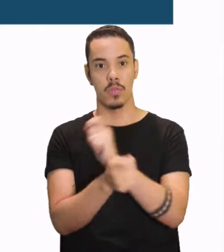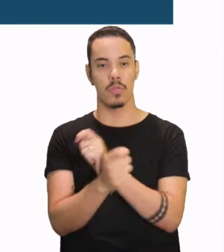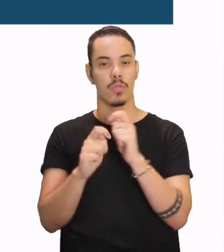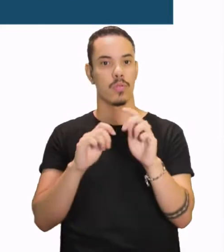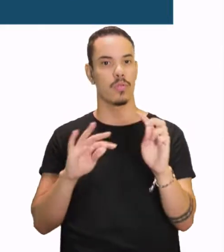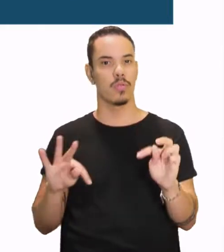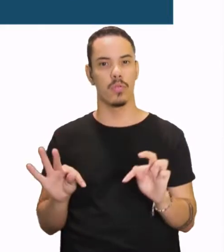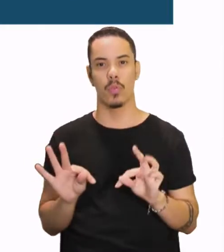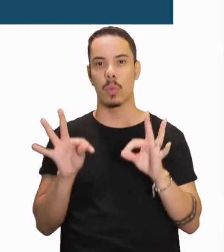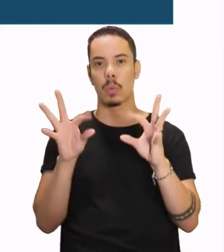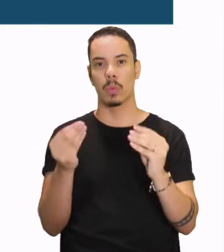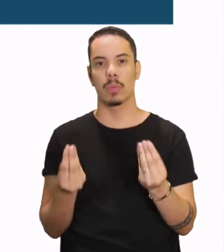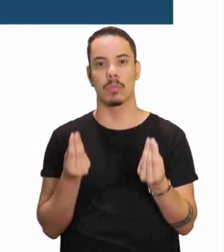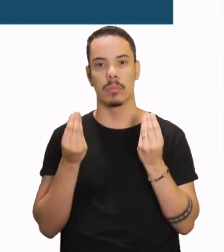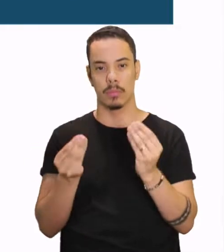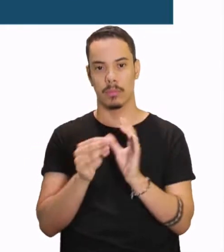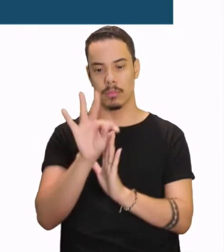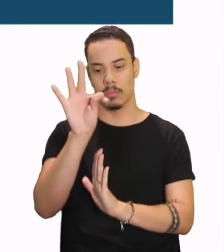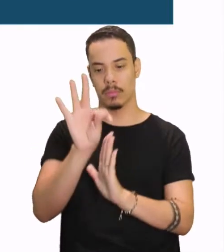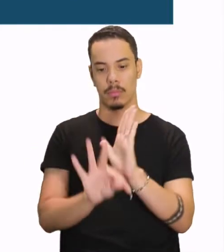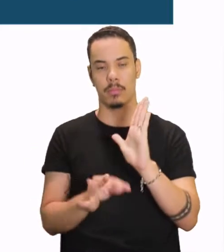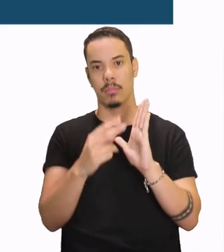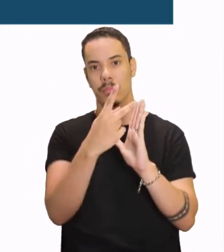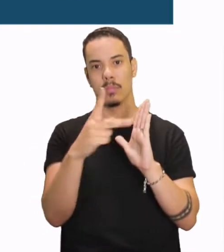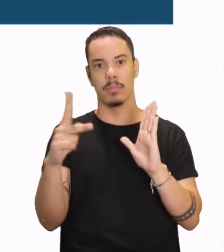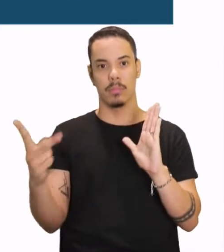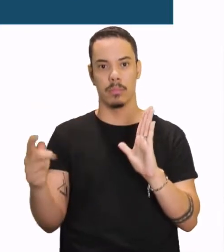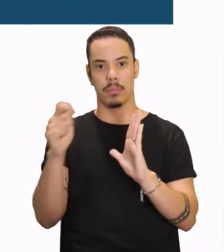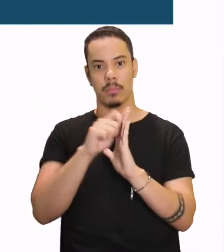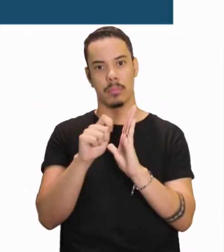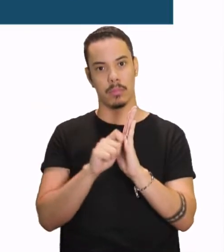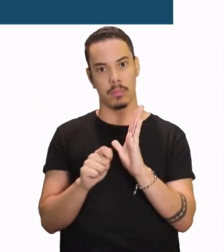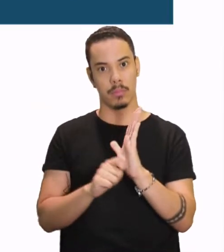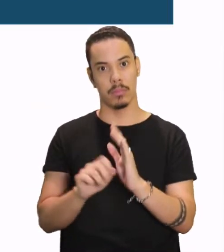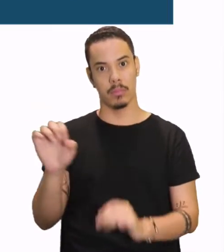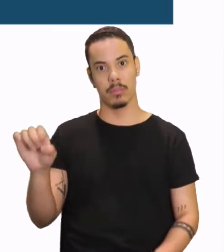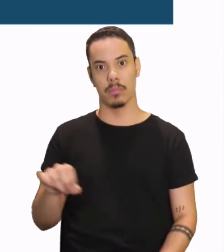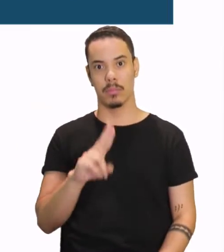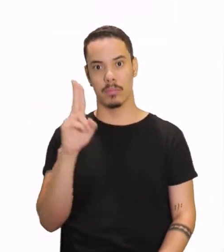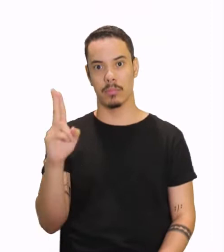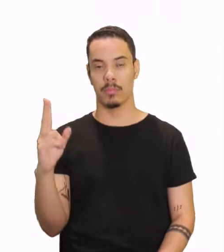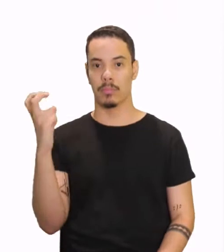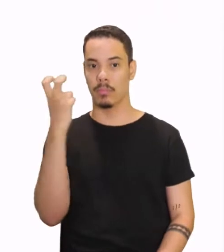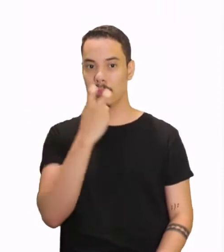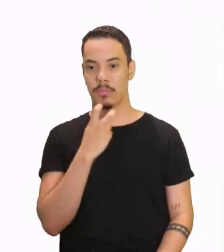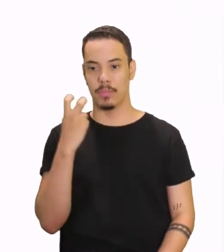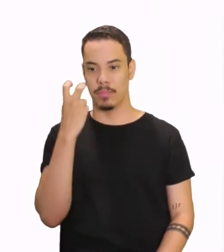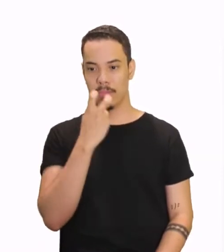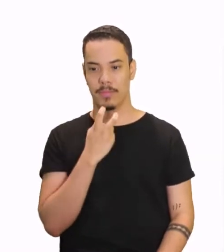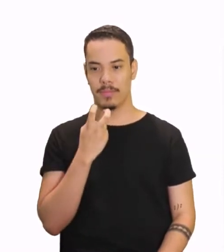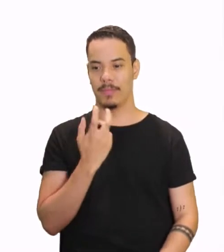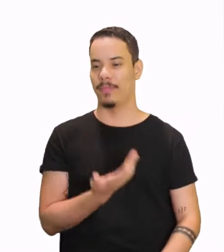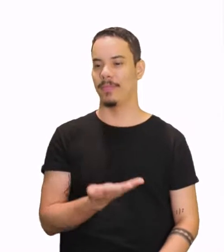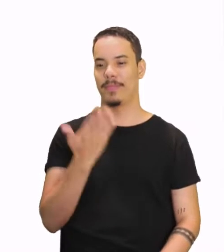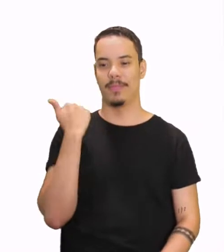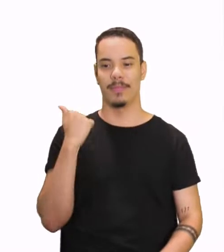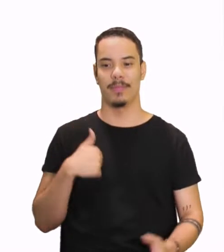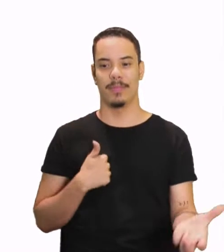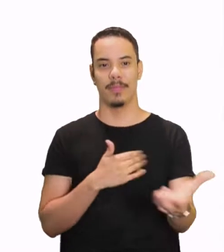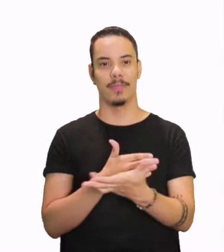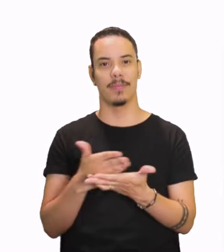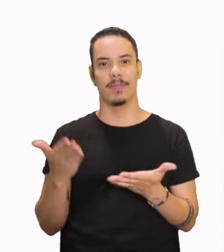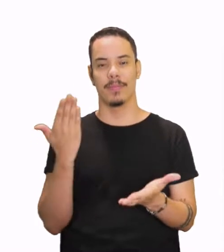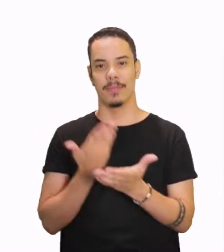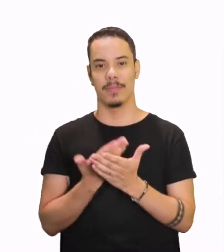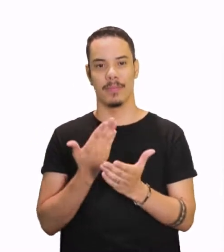para a sua produção textual, seja ela oral ou seja ela escrita. Simbora! E vamos começar já a